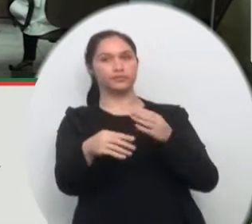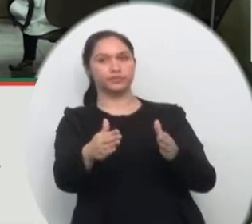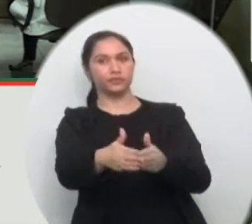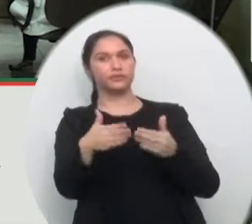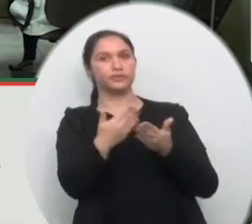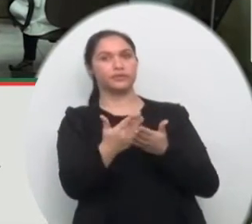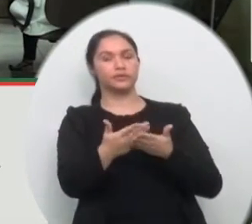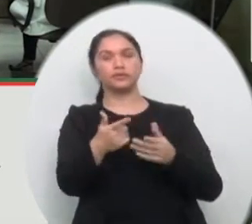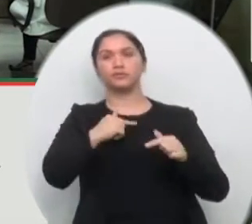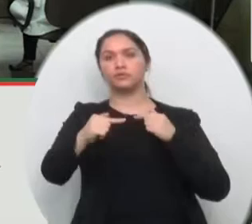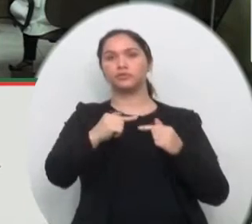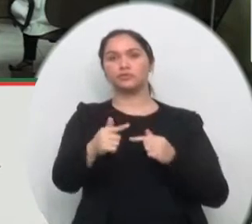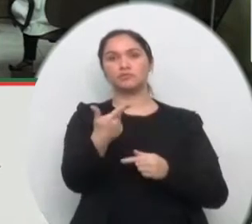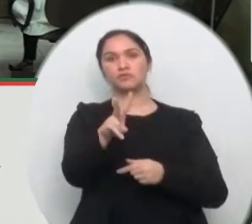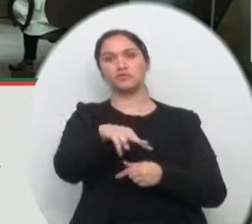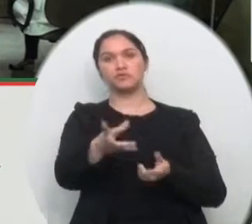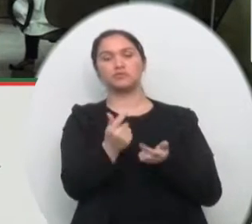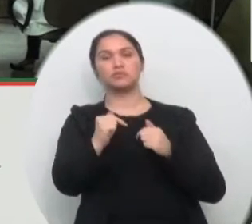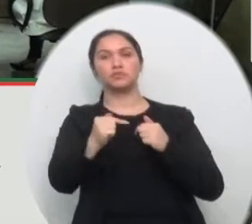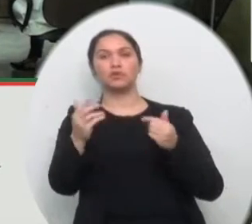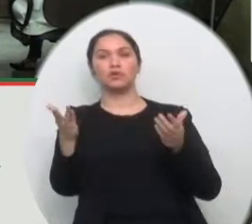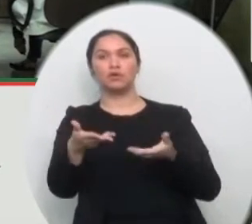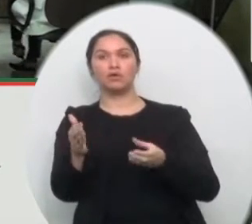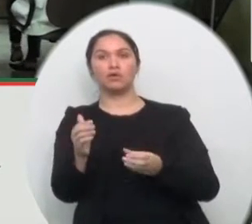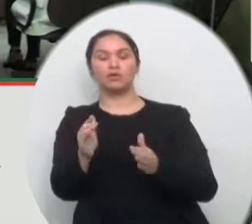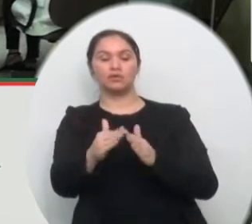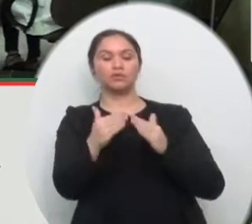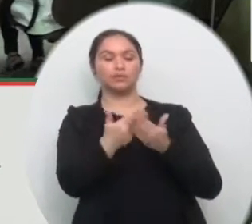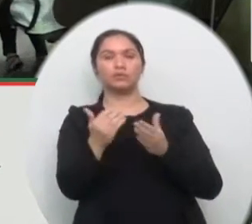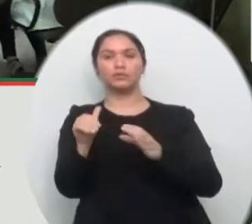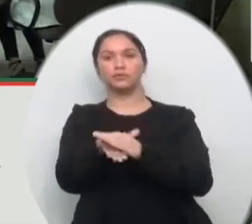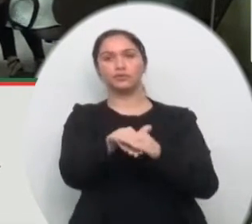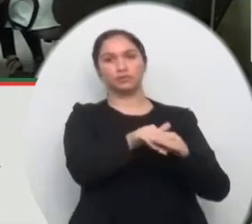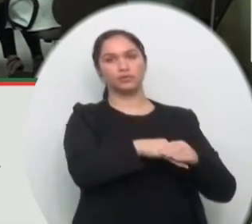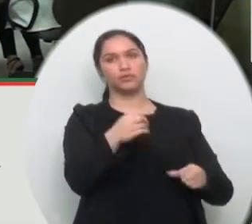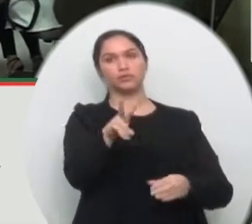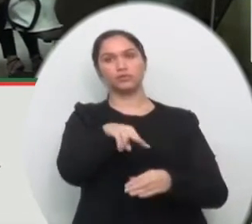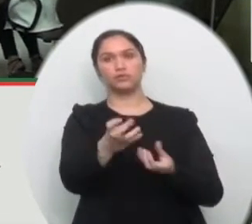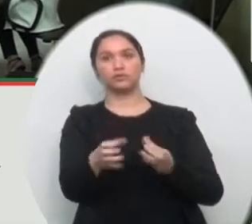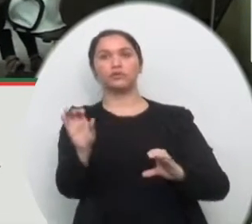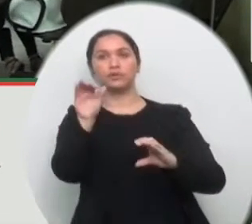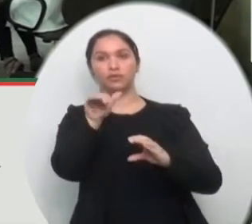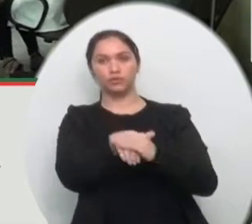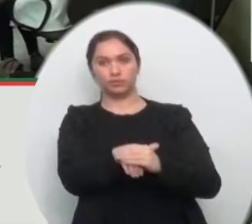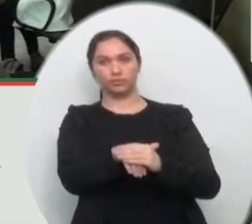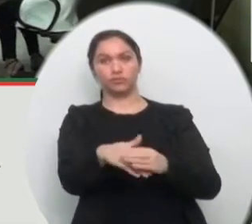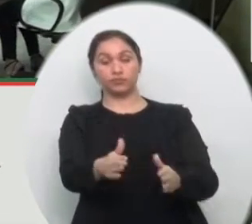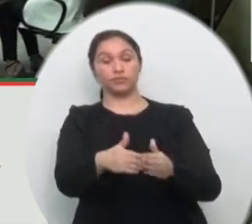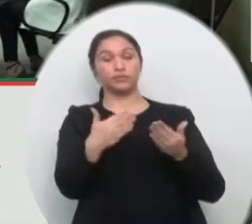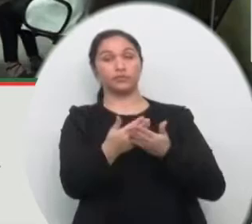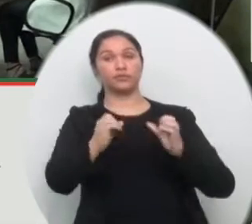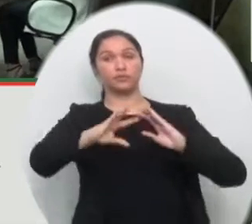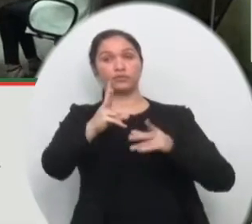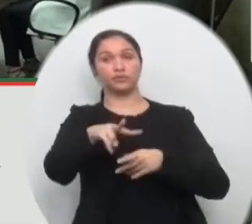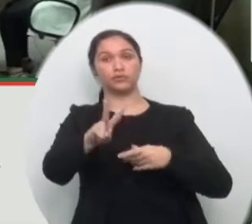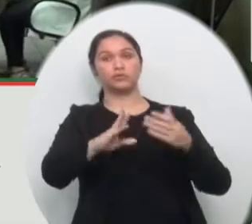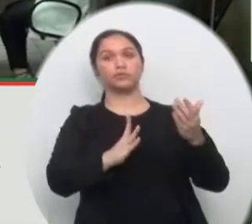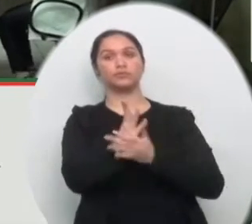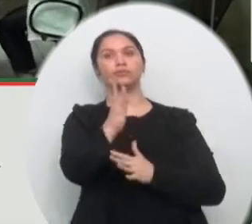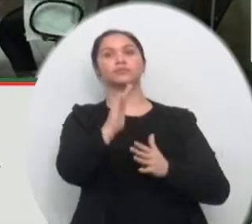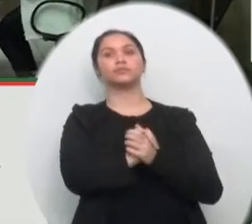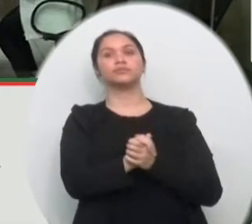havendo vereadores querendo discutir, o requerimento está em votação. Os contrários se manifestem. O requerimento foi aprovado por